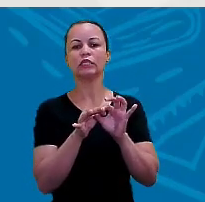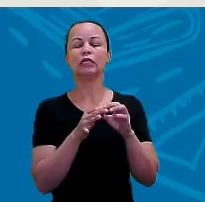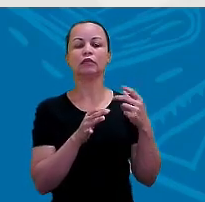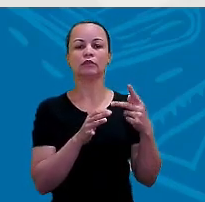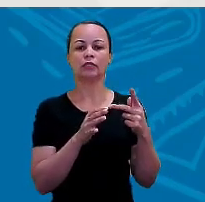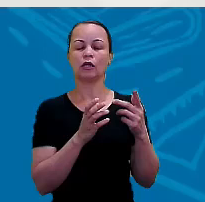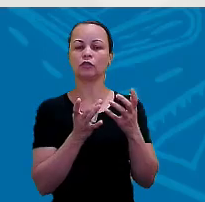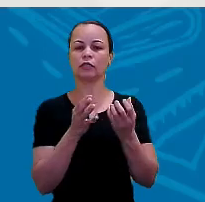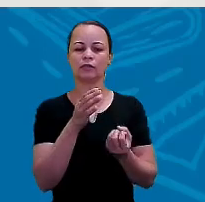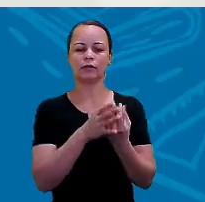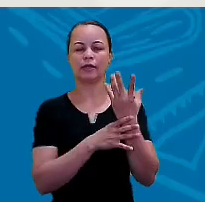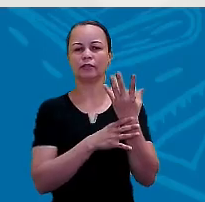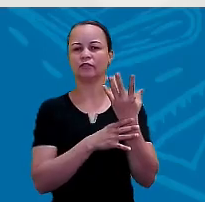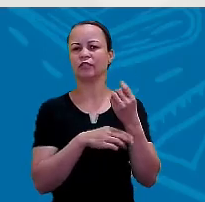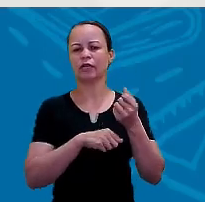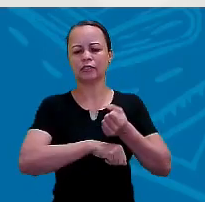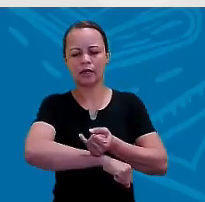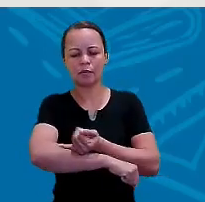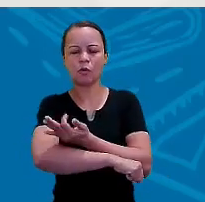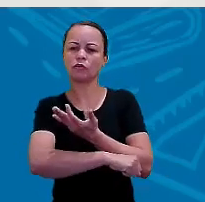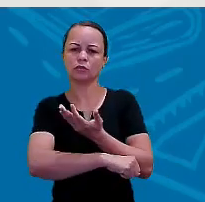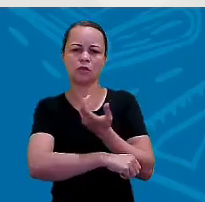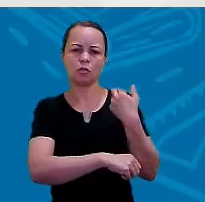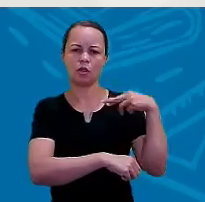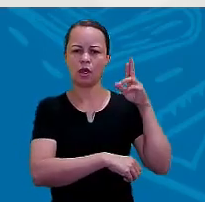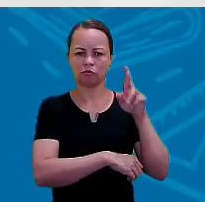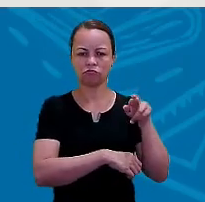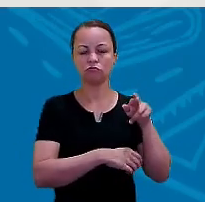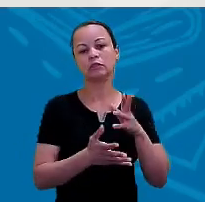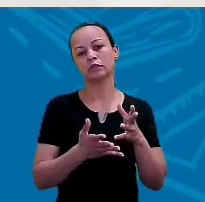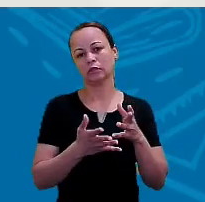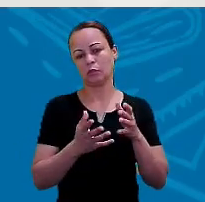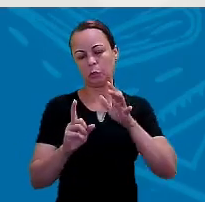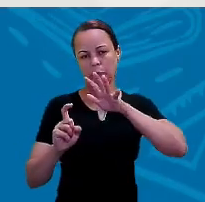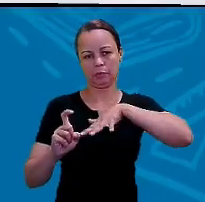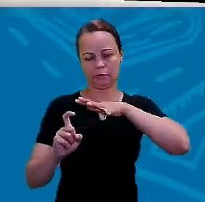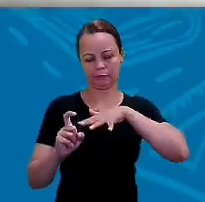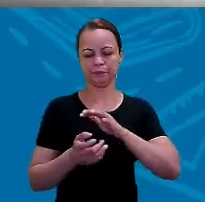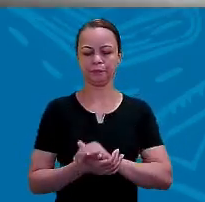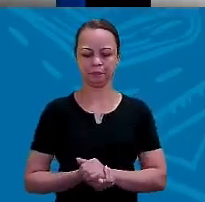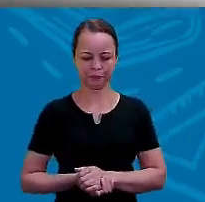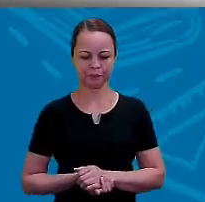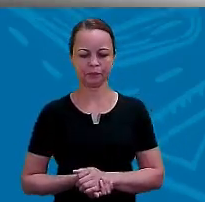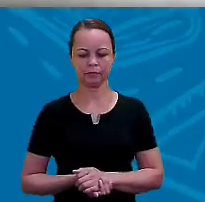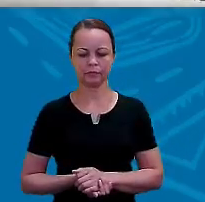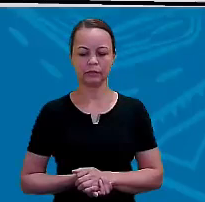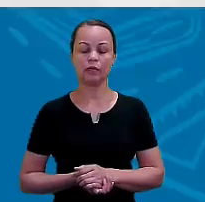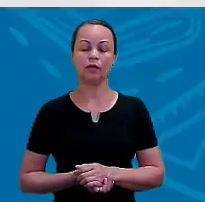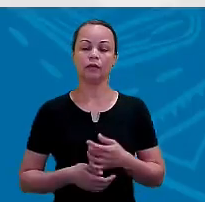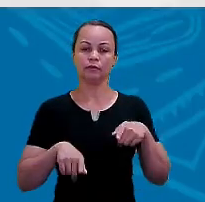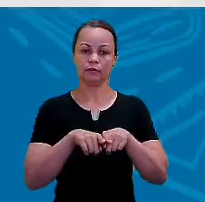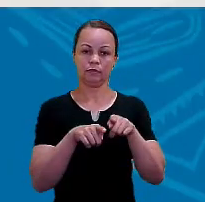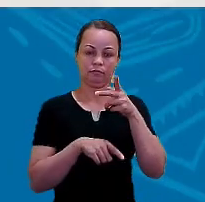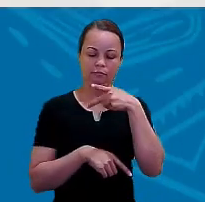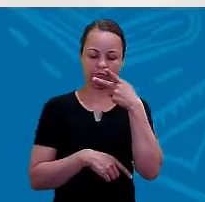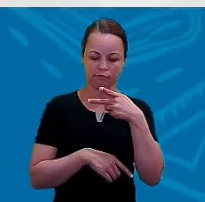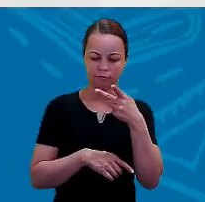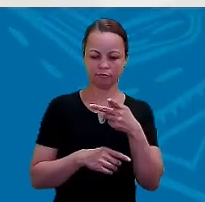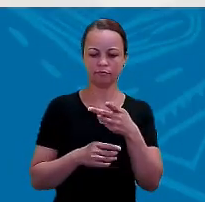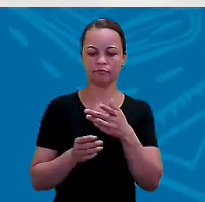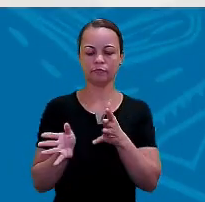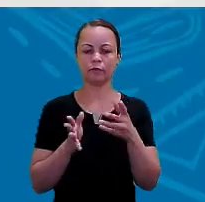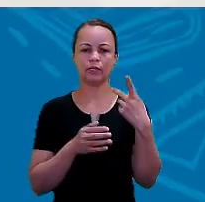nossa criatividade, às nossas emoções, e o outro, a razão. Isso é mito. E aí, vou falar um pouquinho também da região que estaria talvez